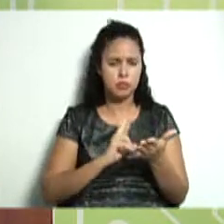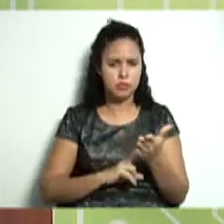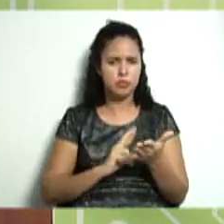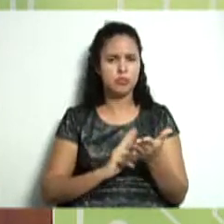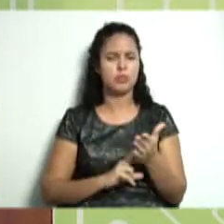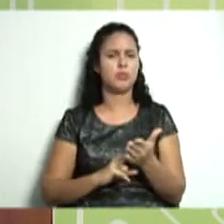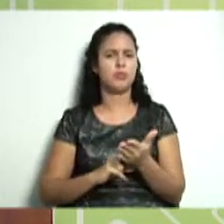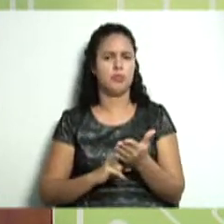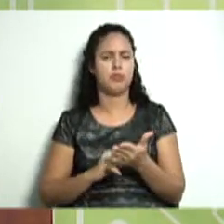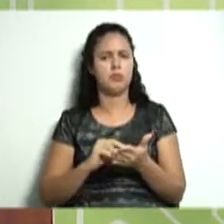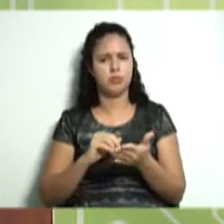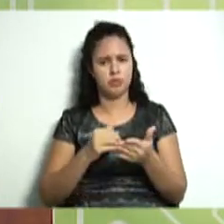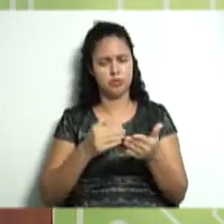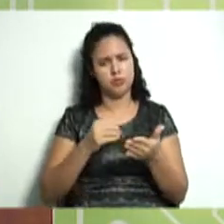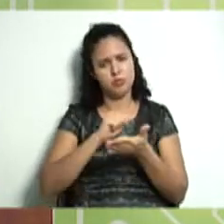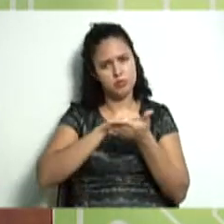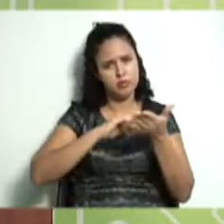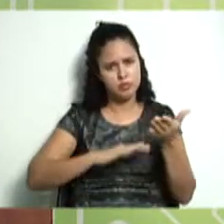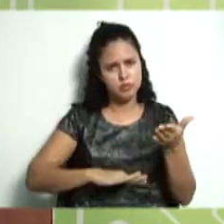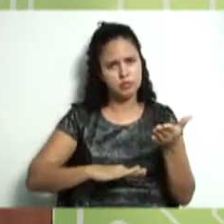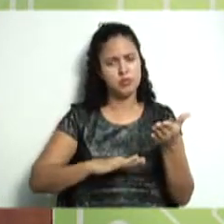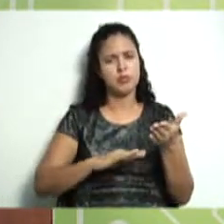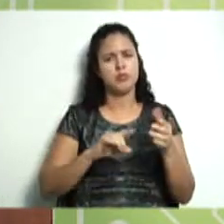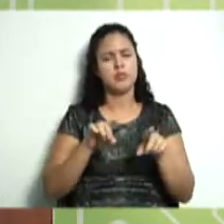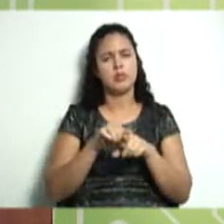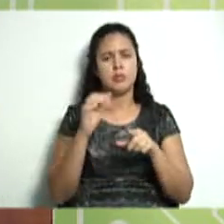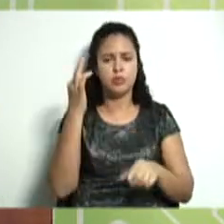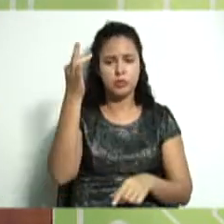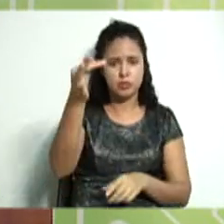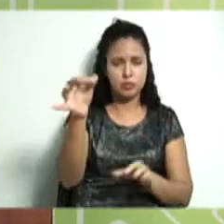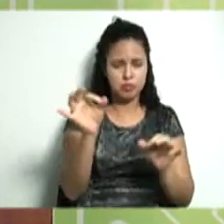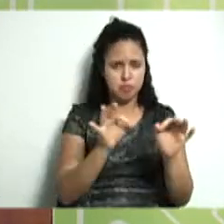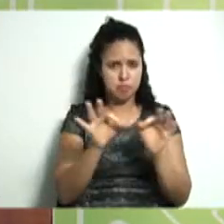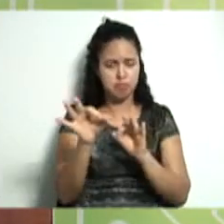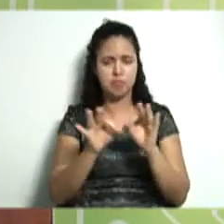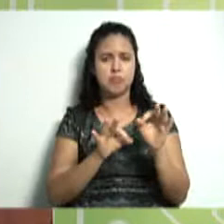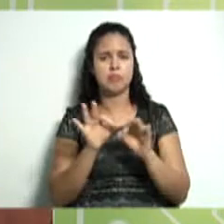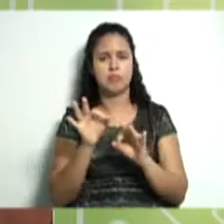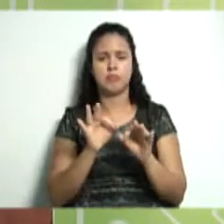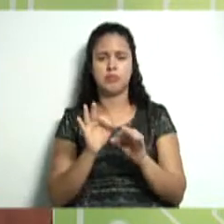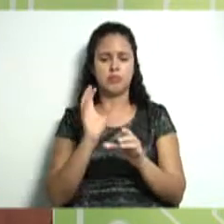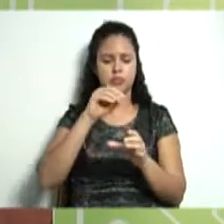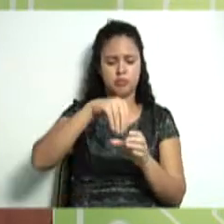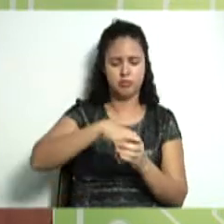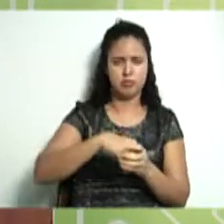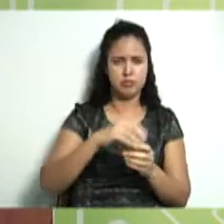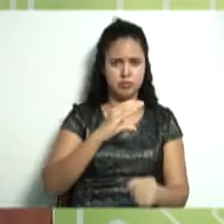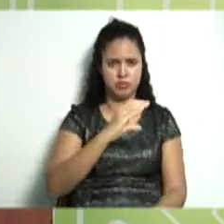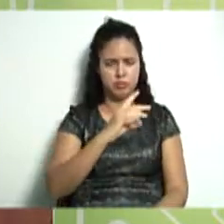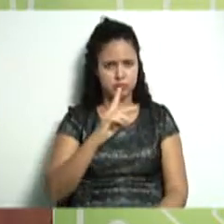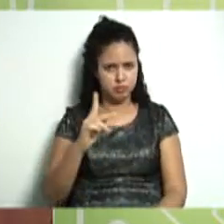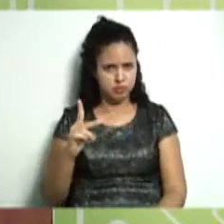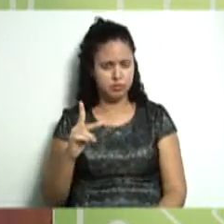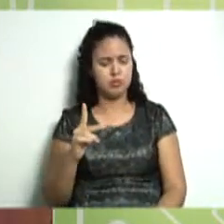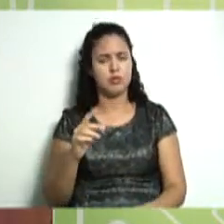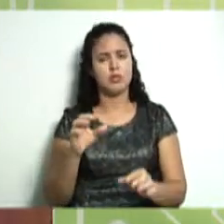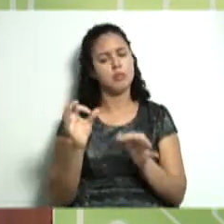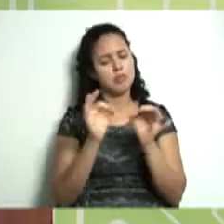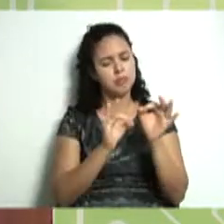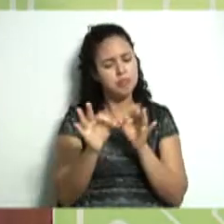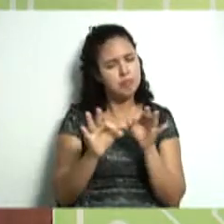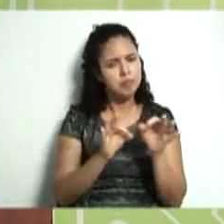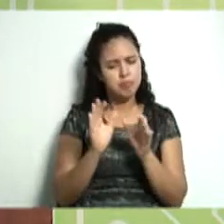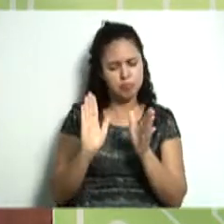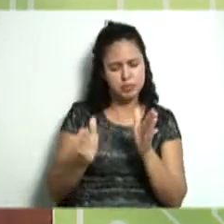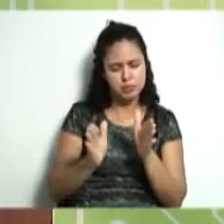é um exercício de você planejar no futuro. Se você já não está inserido em uma cooperativa, você planejar talvez a